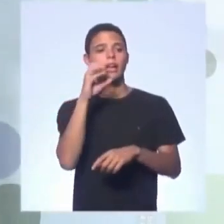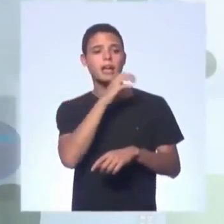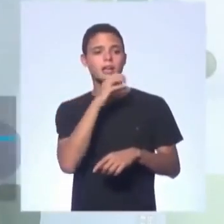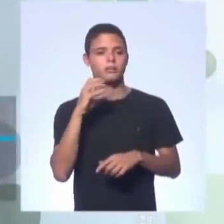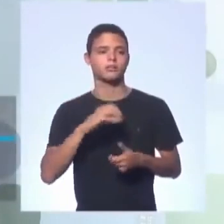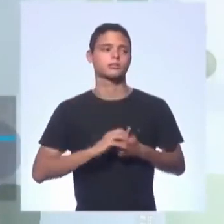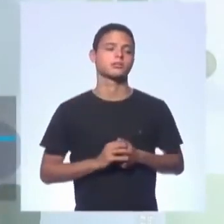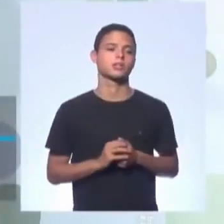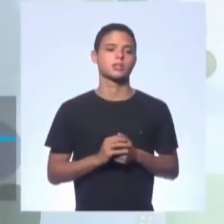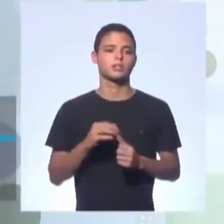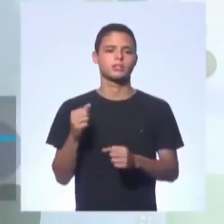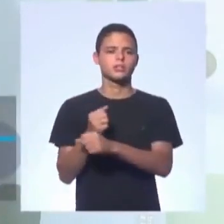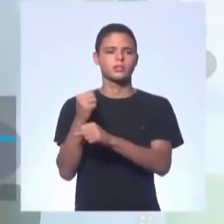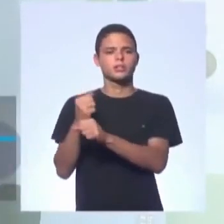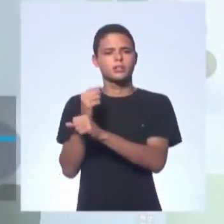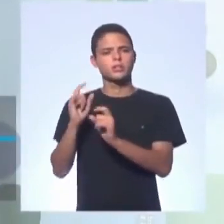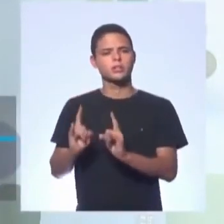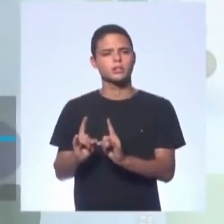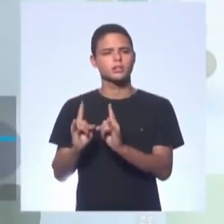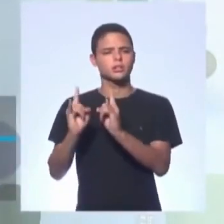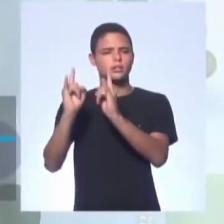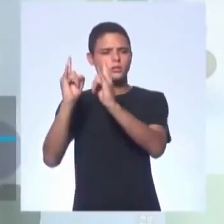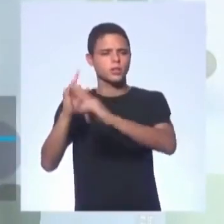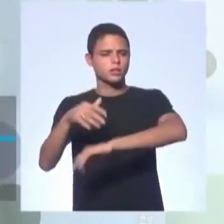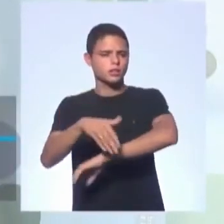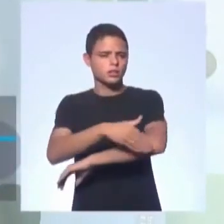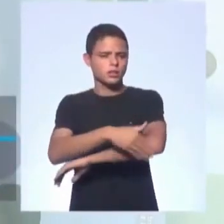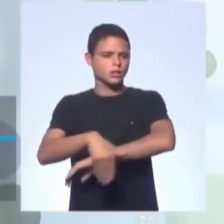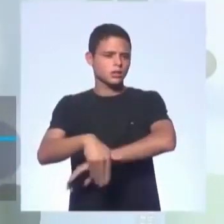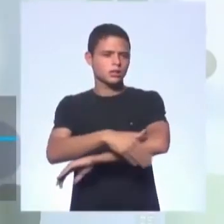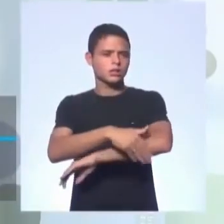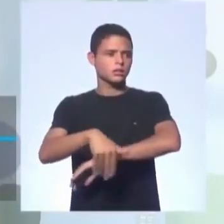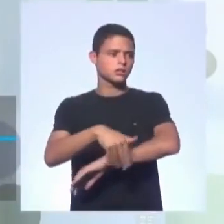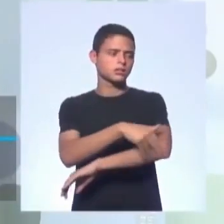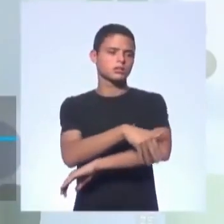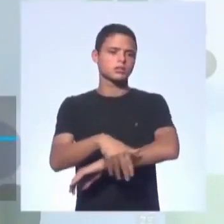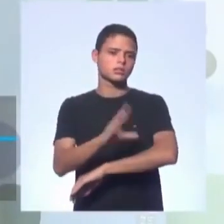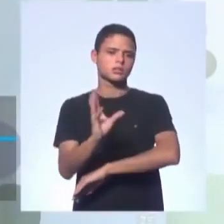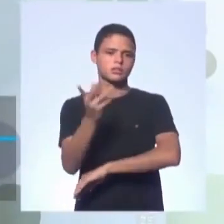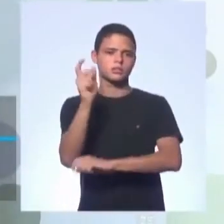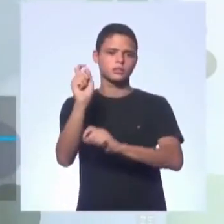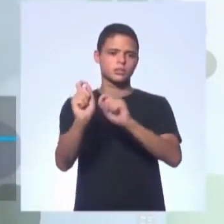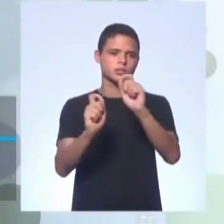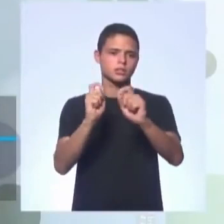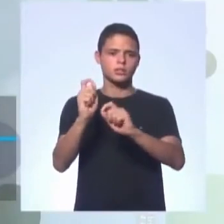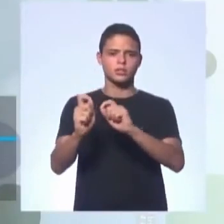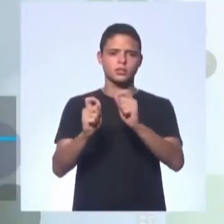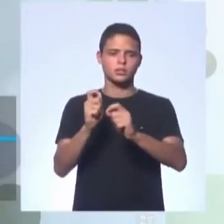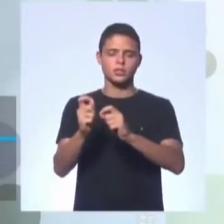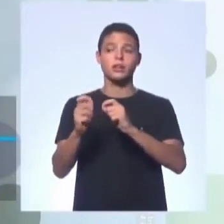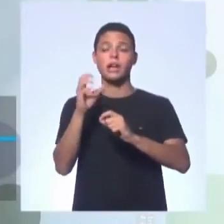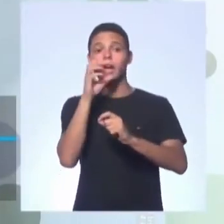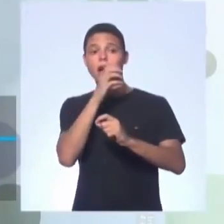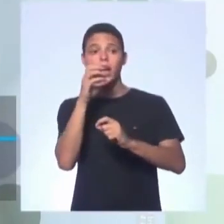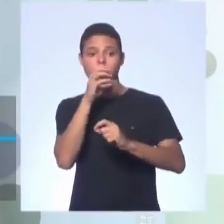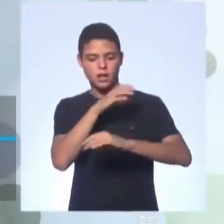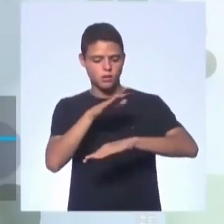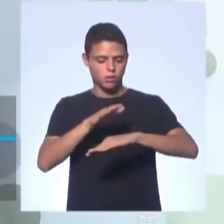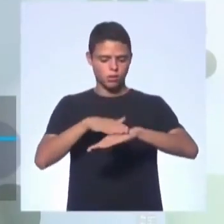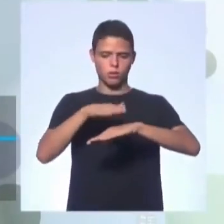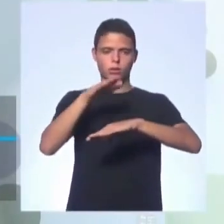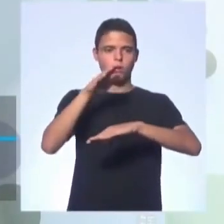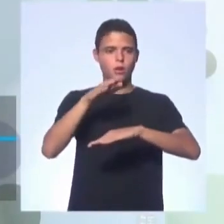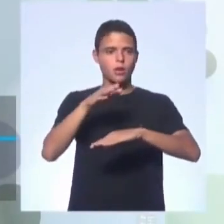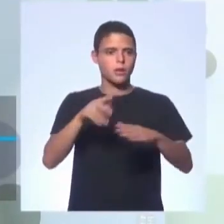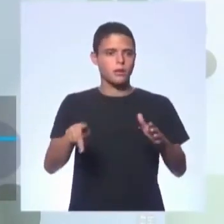de prédios, né, o asfaltamento das ruas, faz com que aquela concentração de calor fique